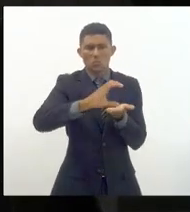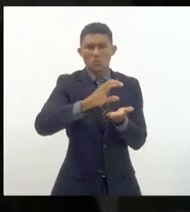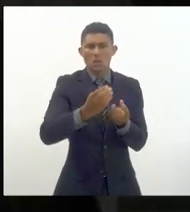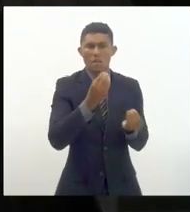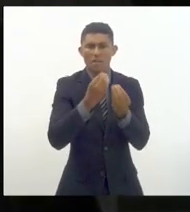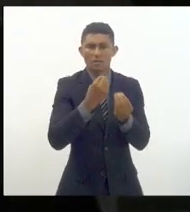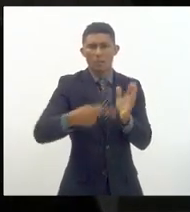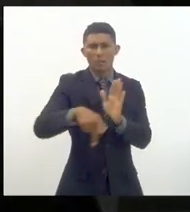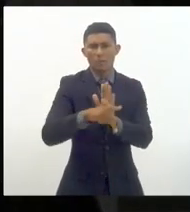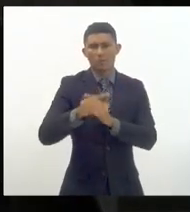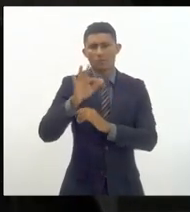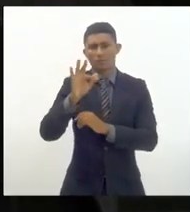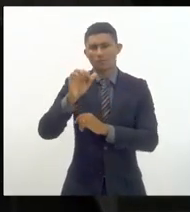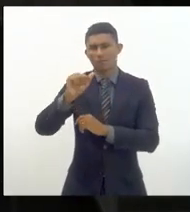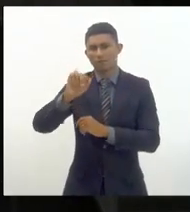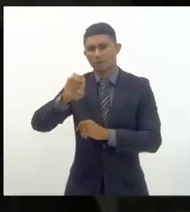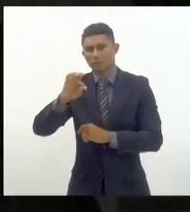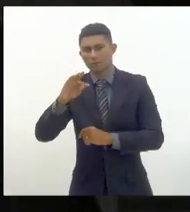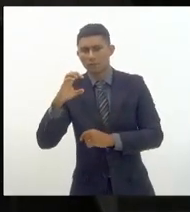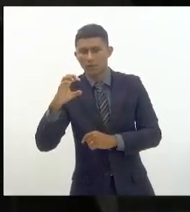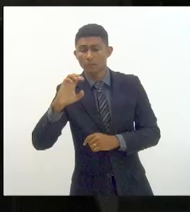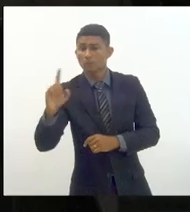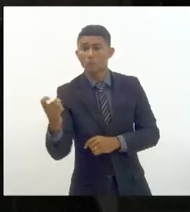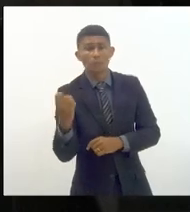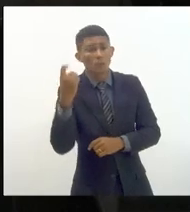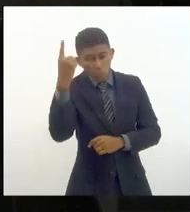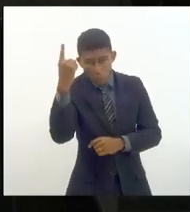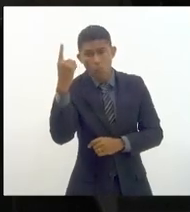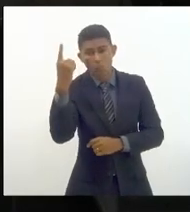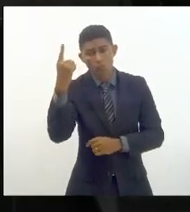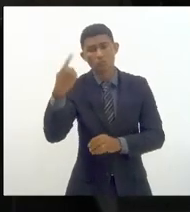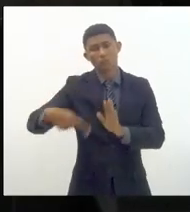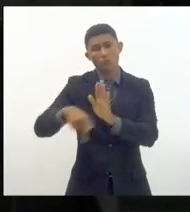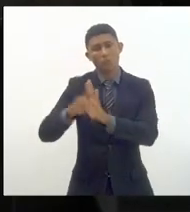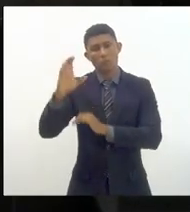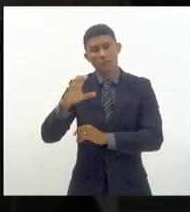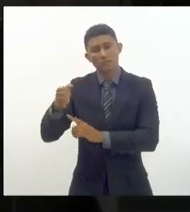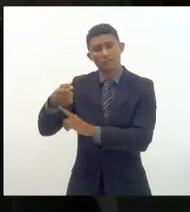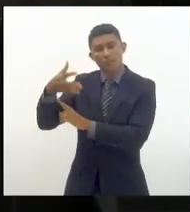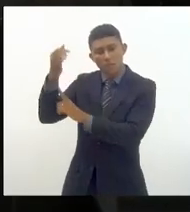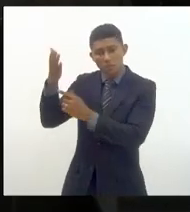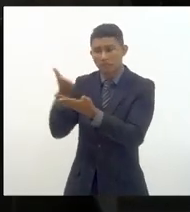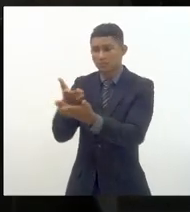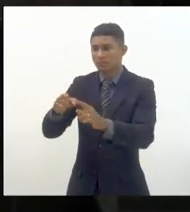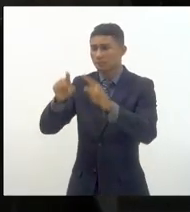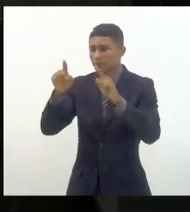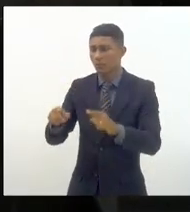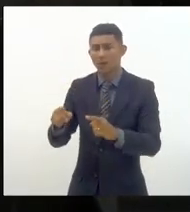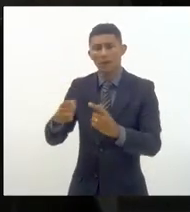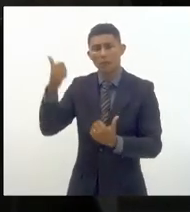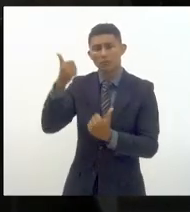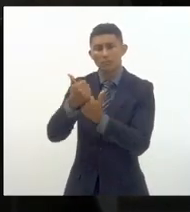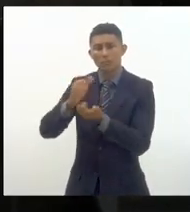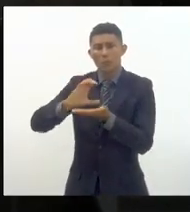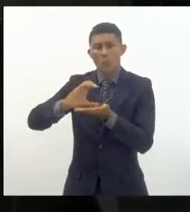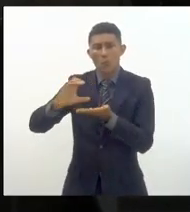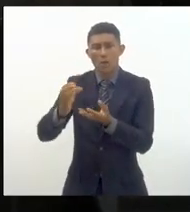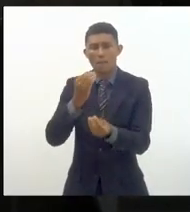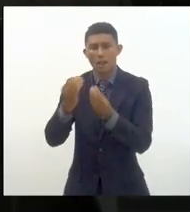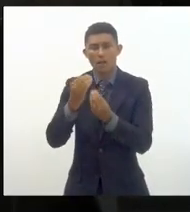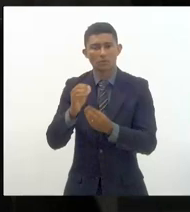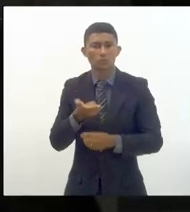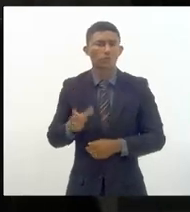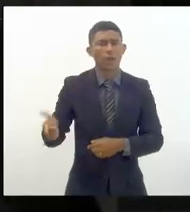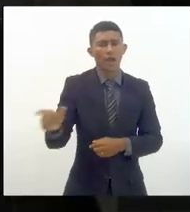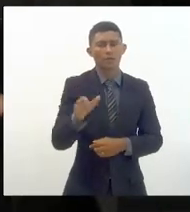abismados único órgão da secretaria de Ciência Tecnologia e inovação cujos servidores ao tem acesso auxílio-alimentação Governador